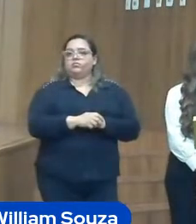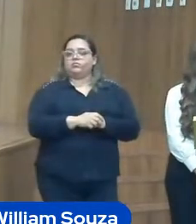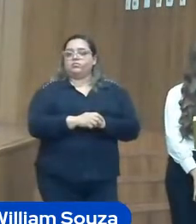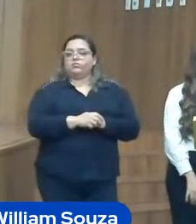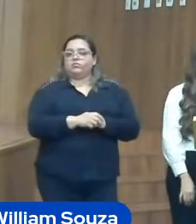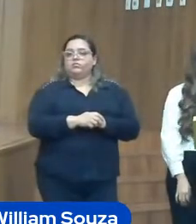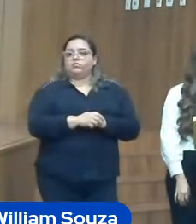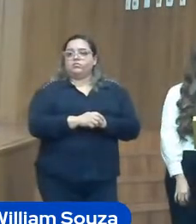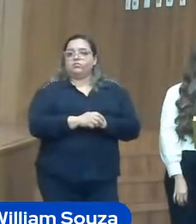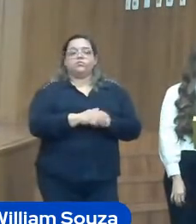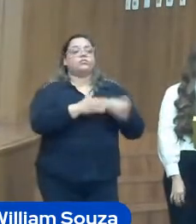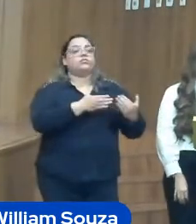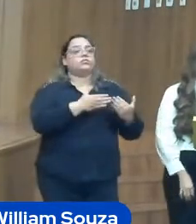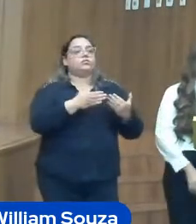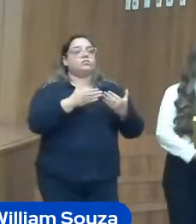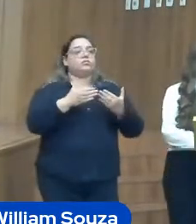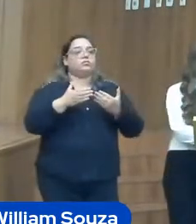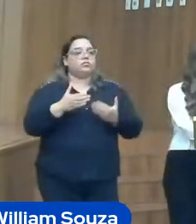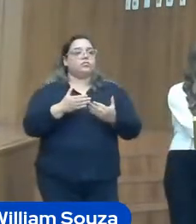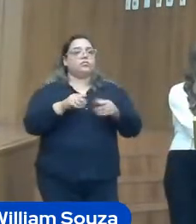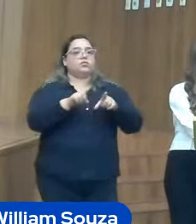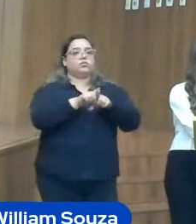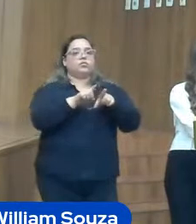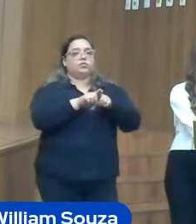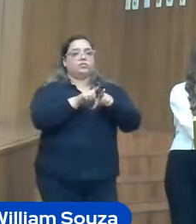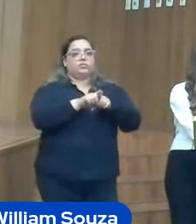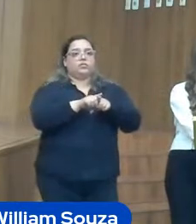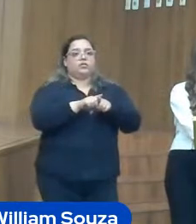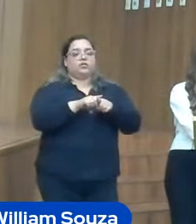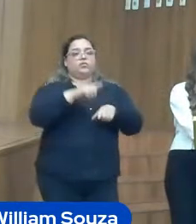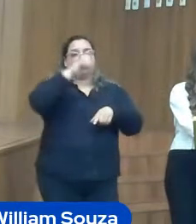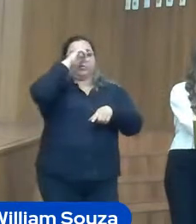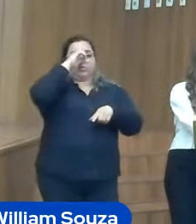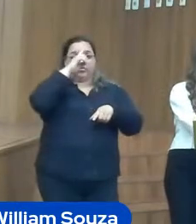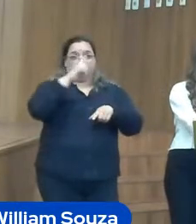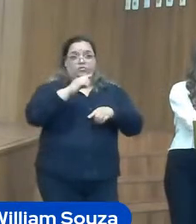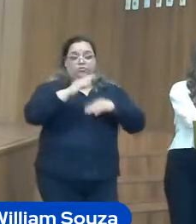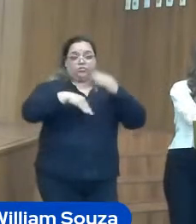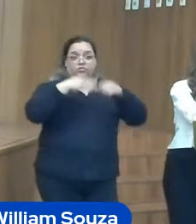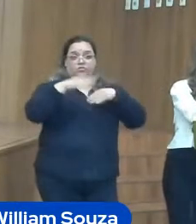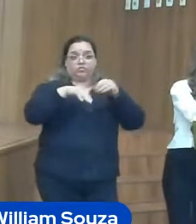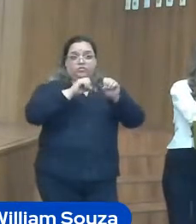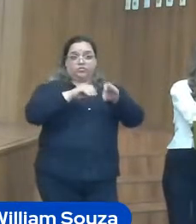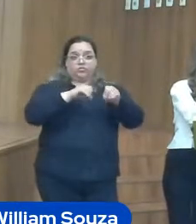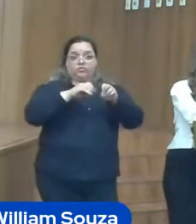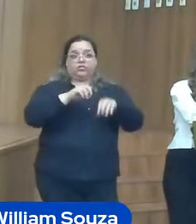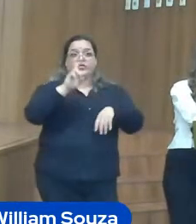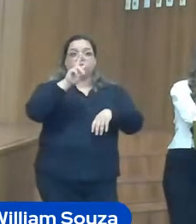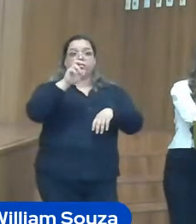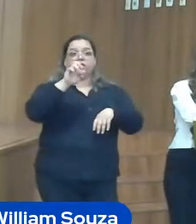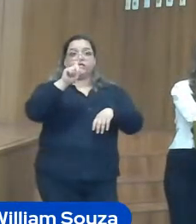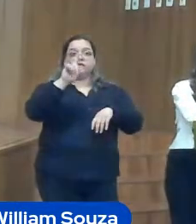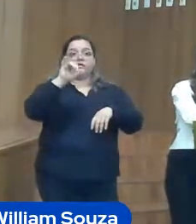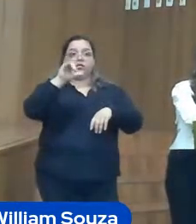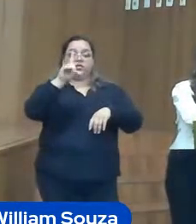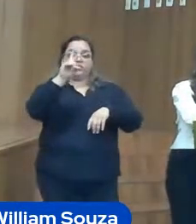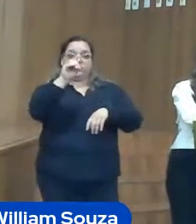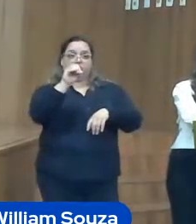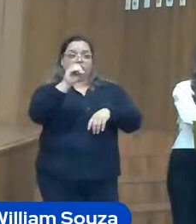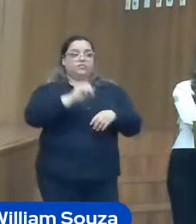Convidamos também o diretor de desenvolvimento e de ensino, o professor Egildo de Holanda Gonçalves.